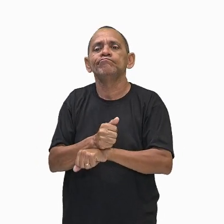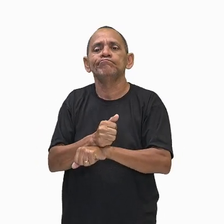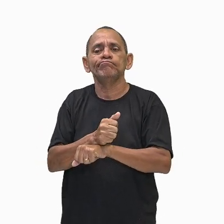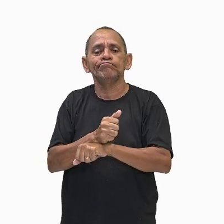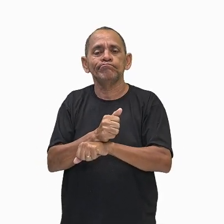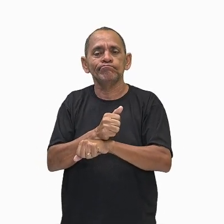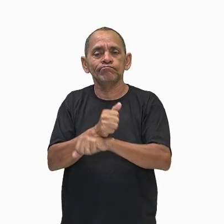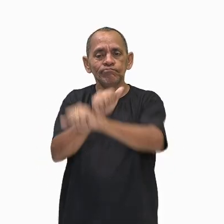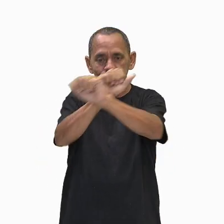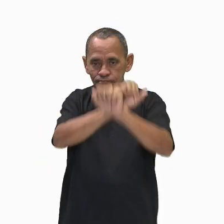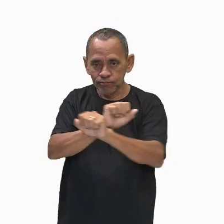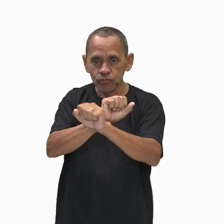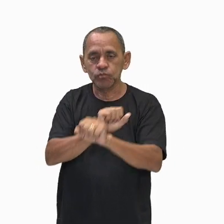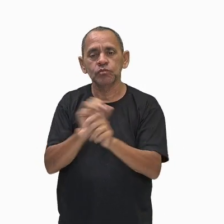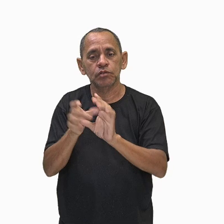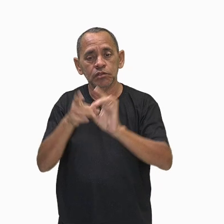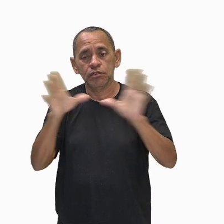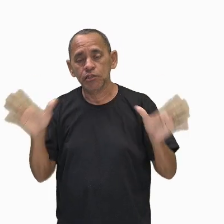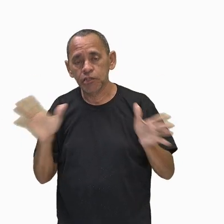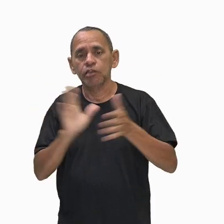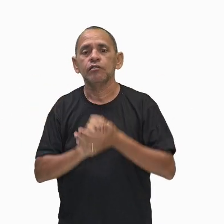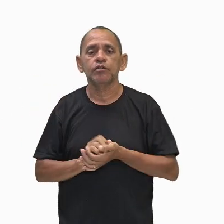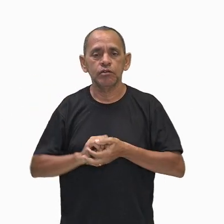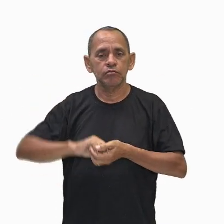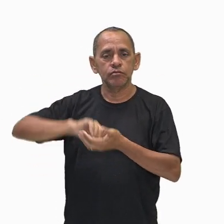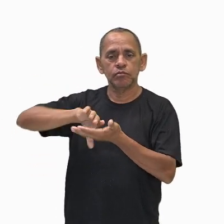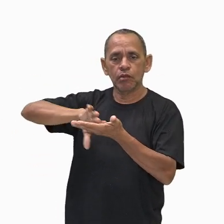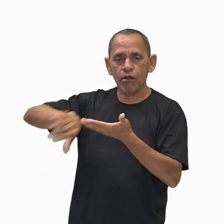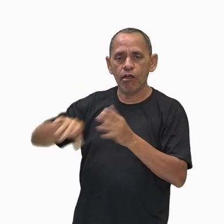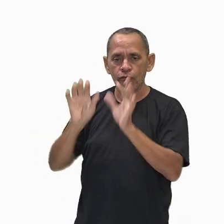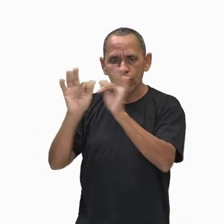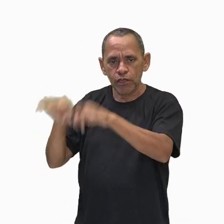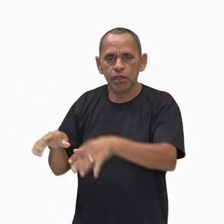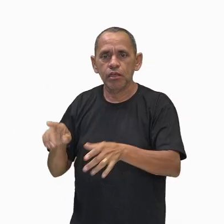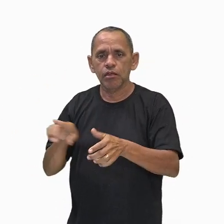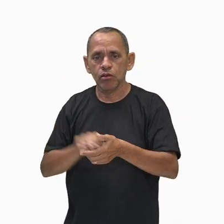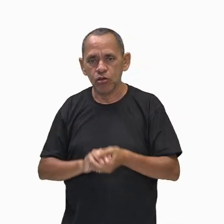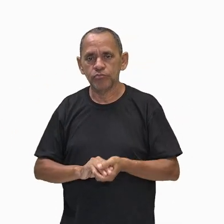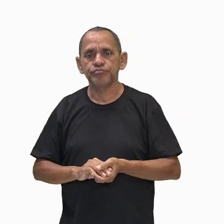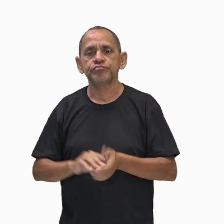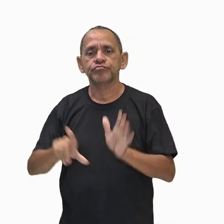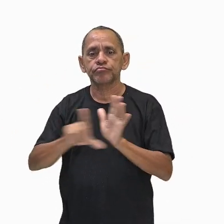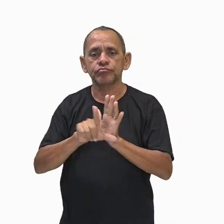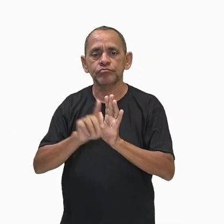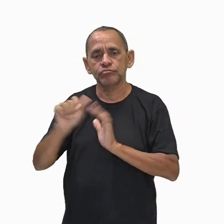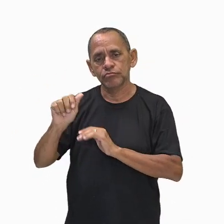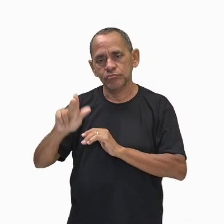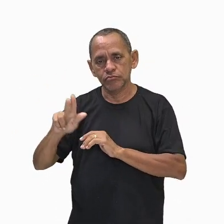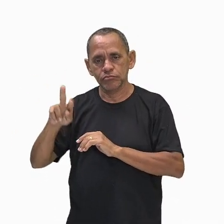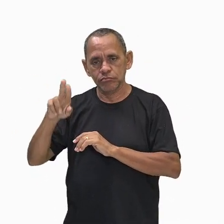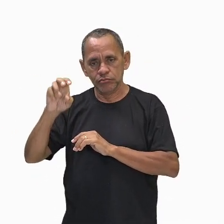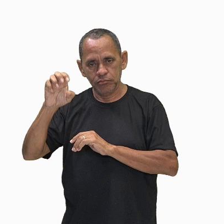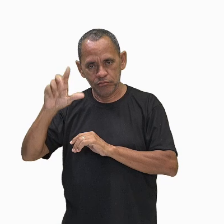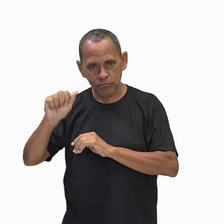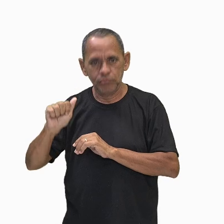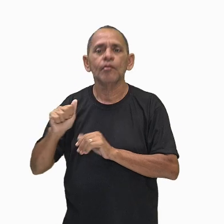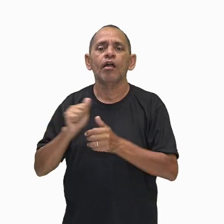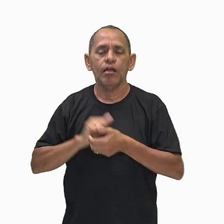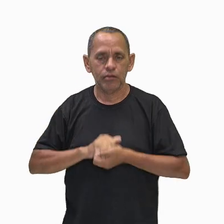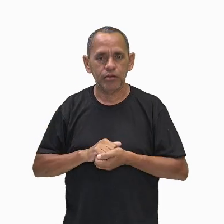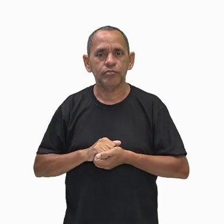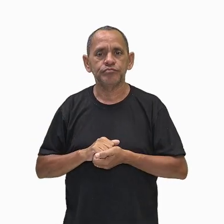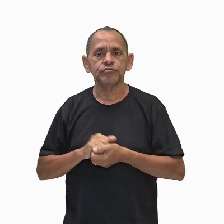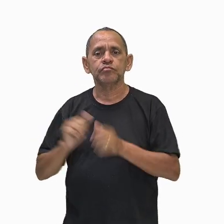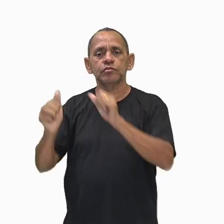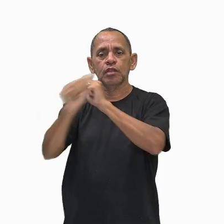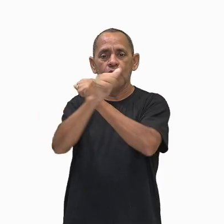1888, com a promulgação da Lei Áurea, tá? Assinada pela filha do Dom Pedro II, a princesa Isabel. O Brasil foi o